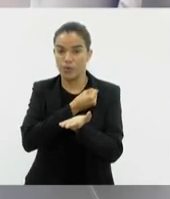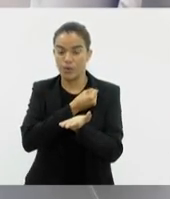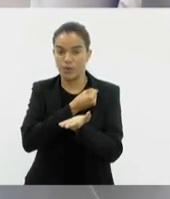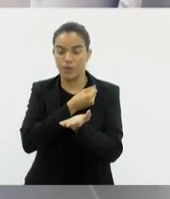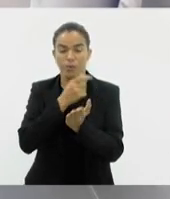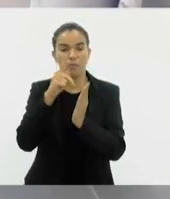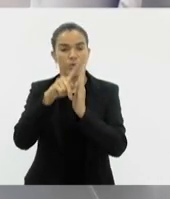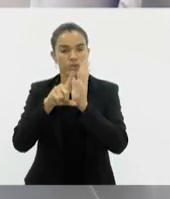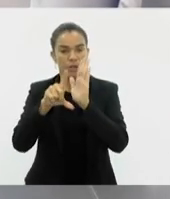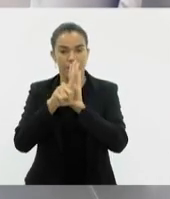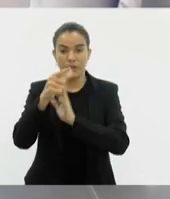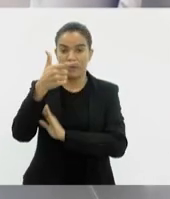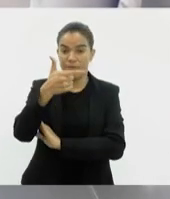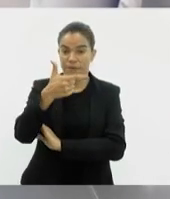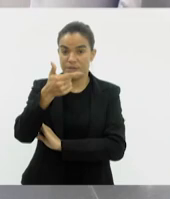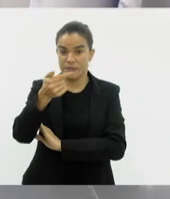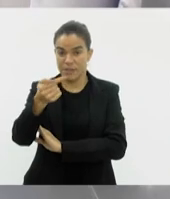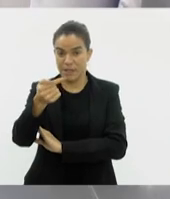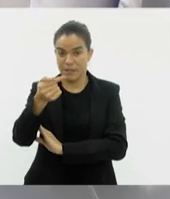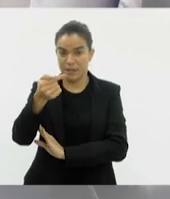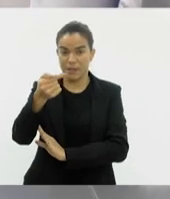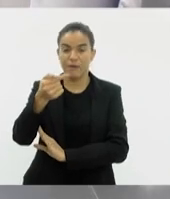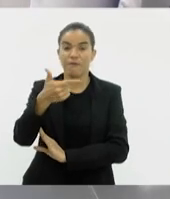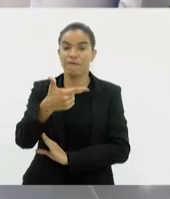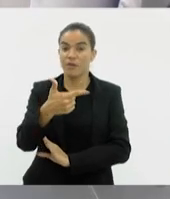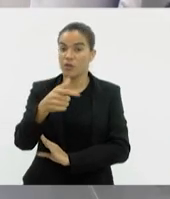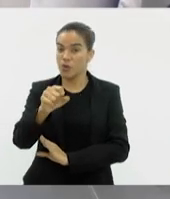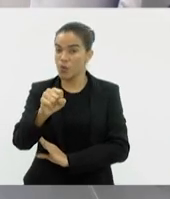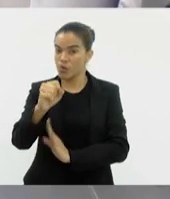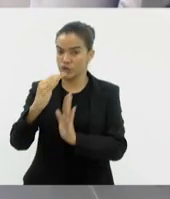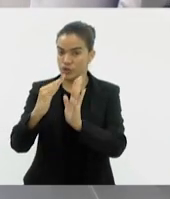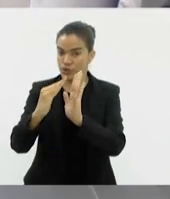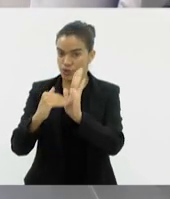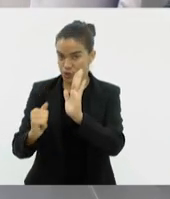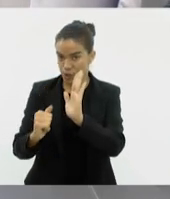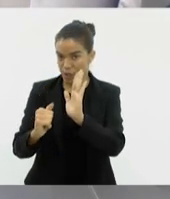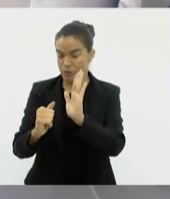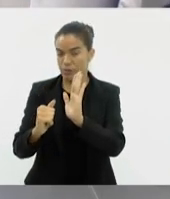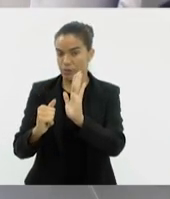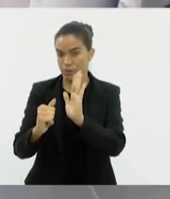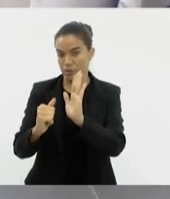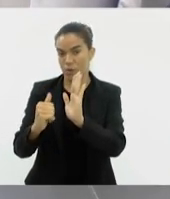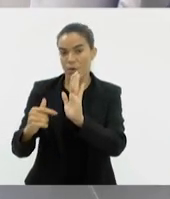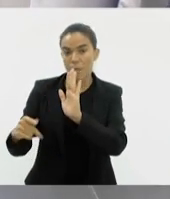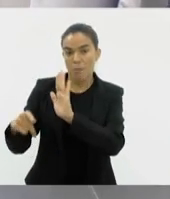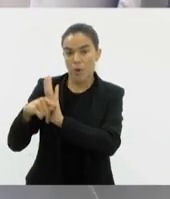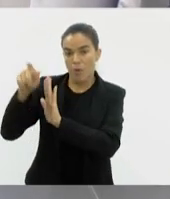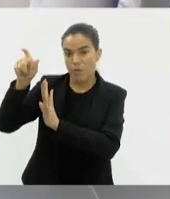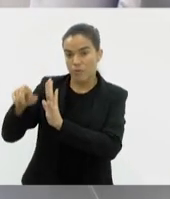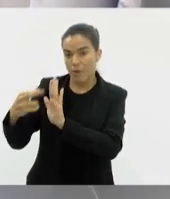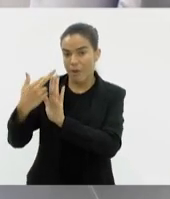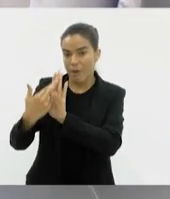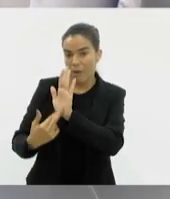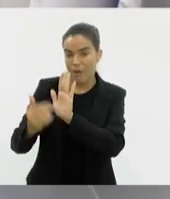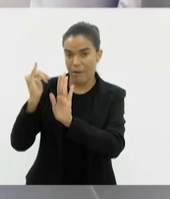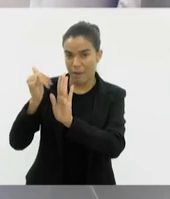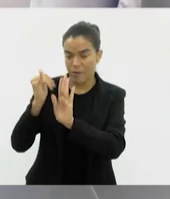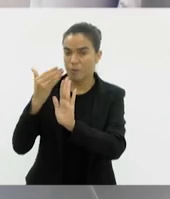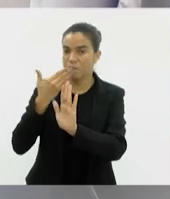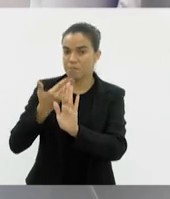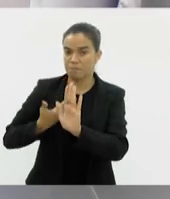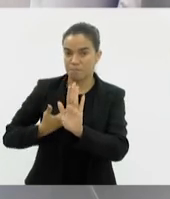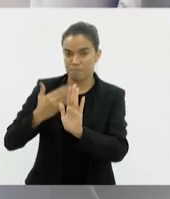o projeto 27. O 28 está retirado de pauta a pedido do autor, do relator. Retirado de pauta.